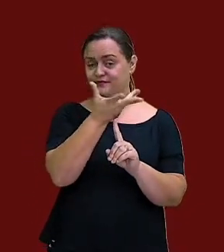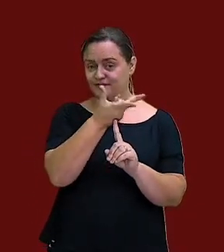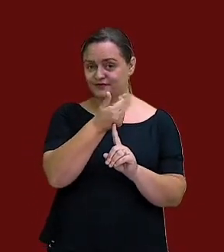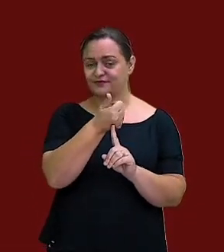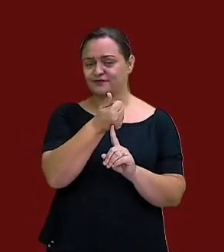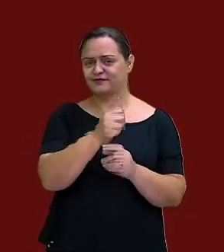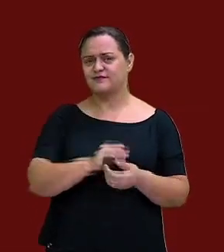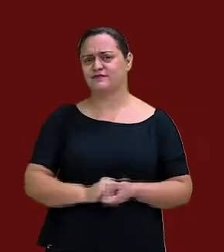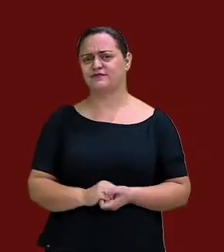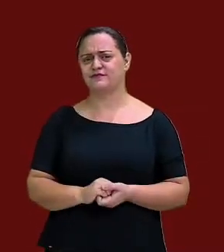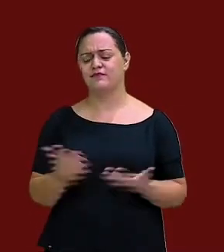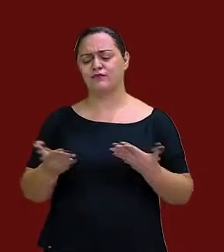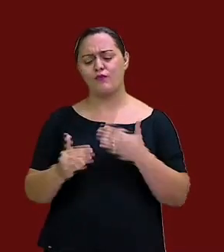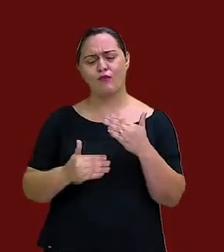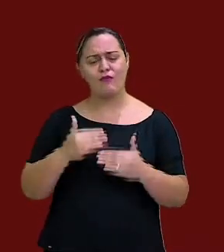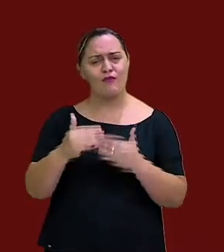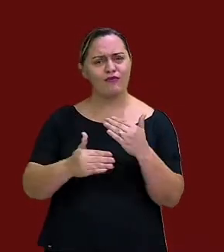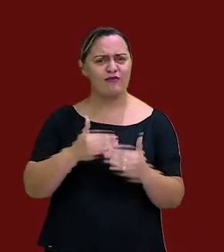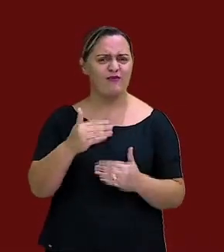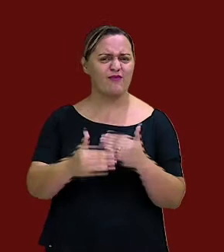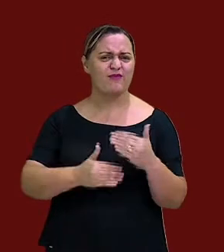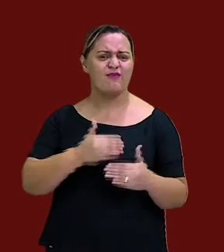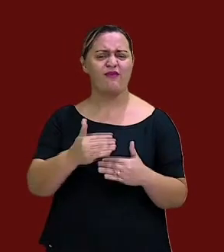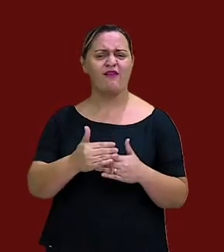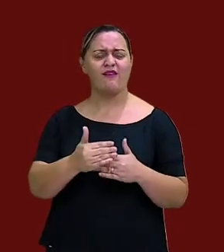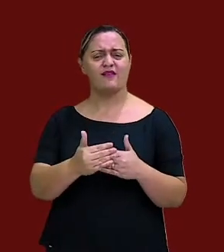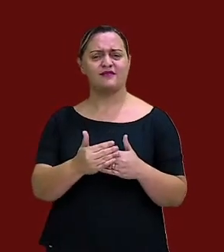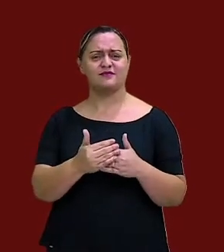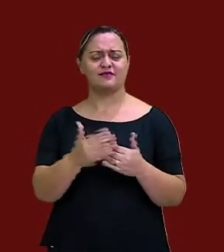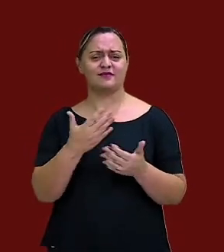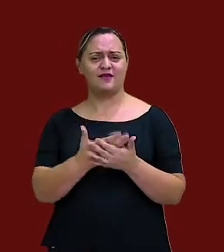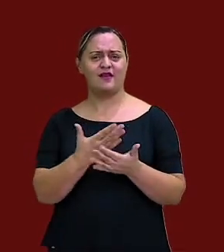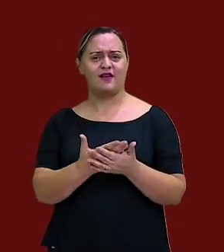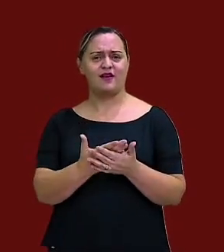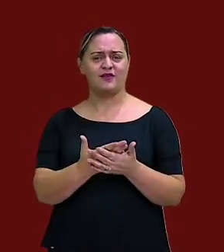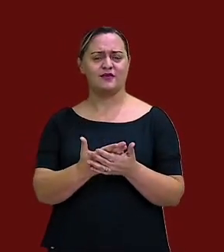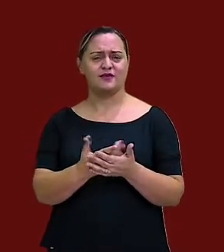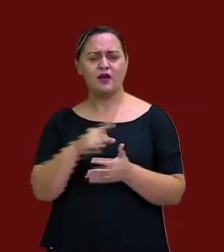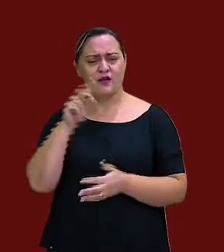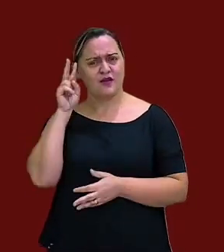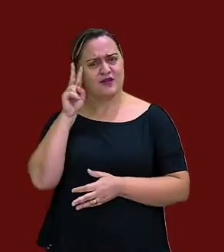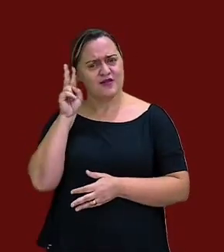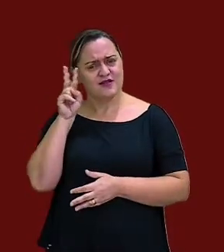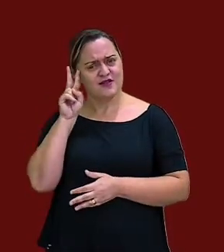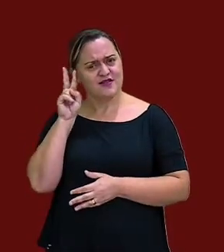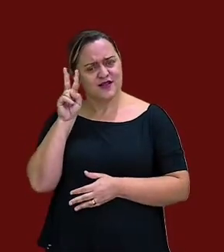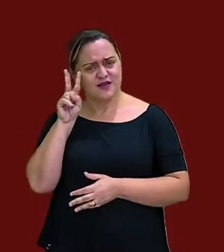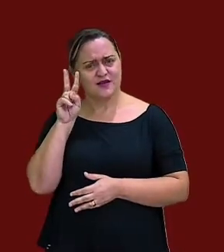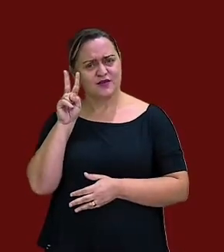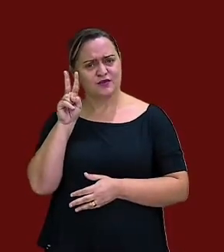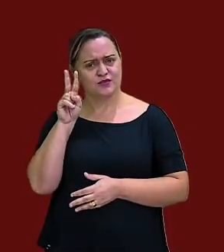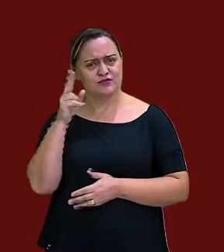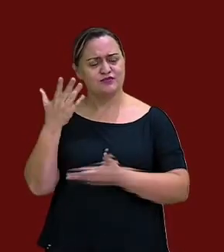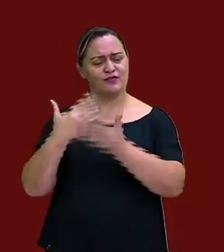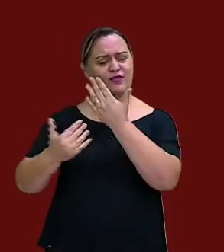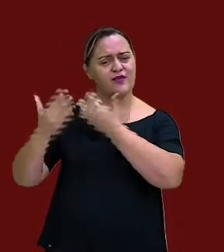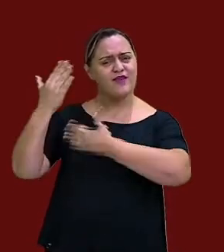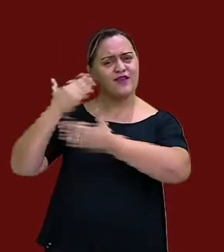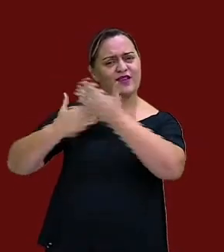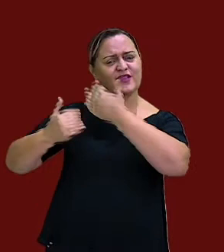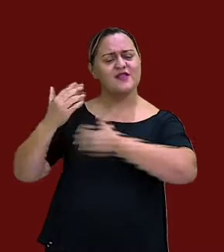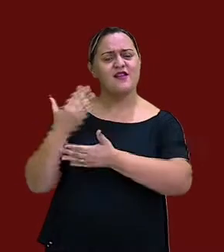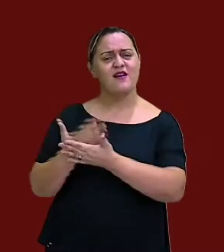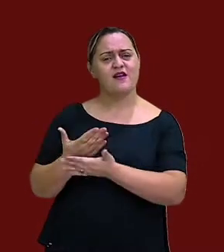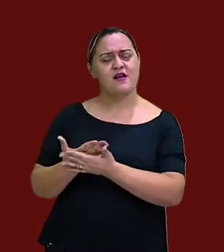dar continuidade. Não sei se você consegue se lembrar, mas vamos juntos fazer esse caminho de volta. Nós